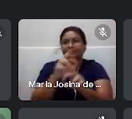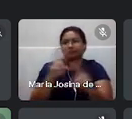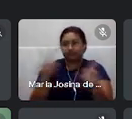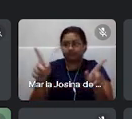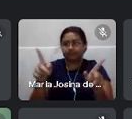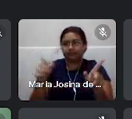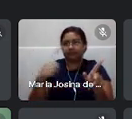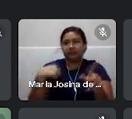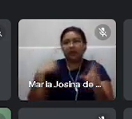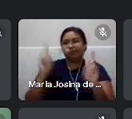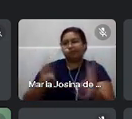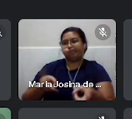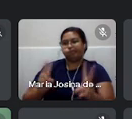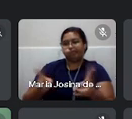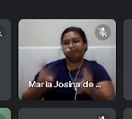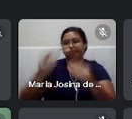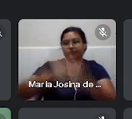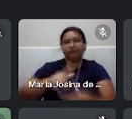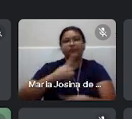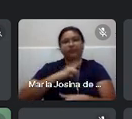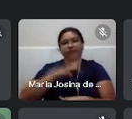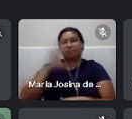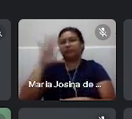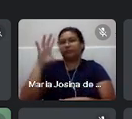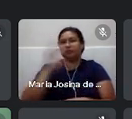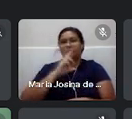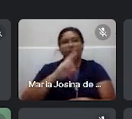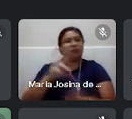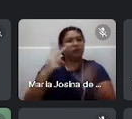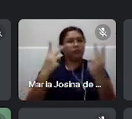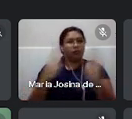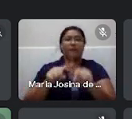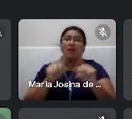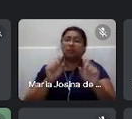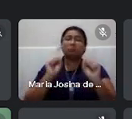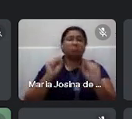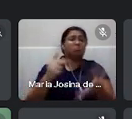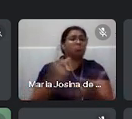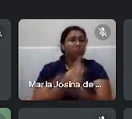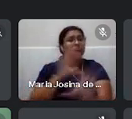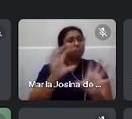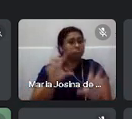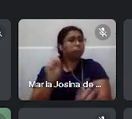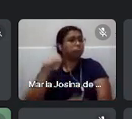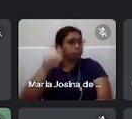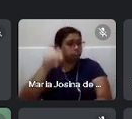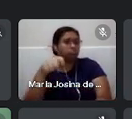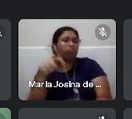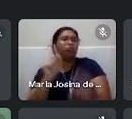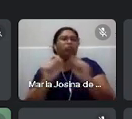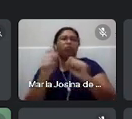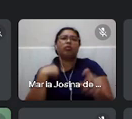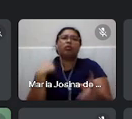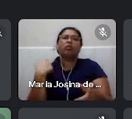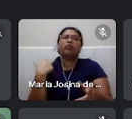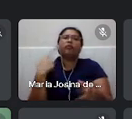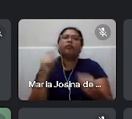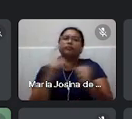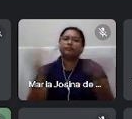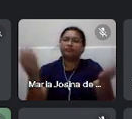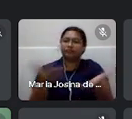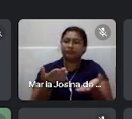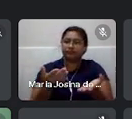mesma prova, tem o mesmo gabarito, mas pode acontecer essa amplitude. O que eu vou trabalhar agora é para identificar